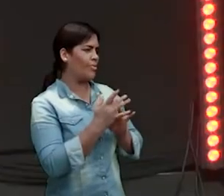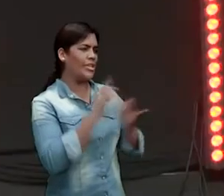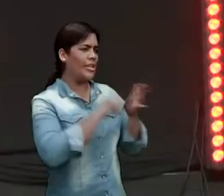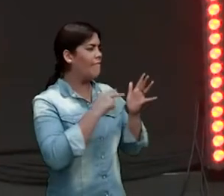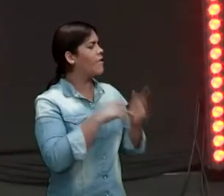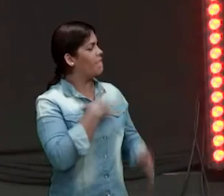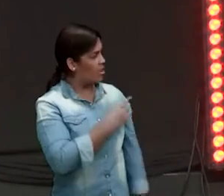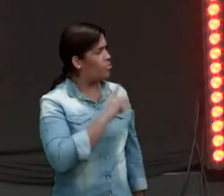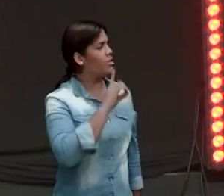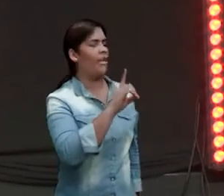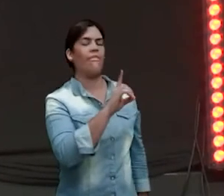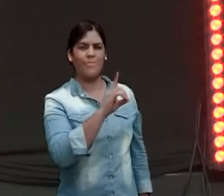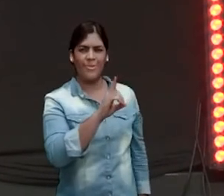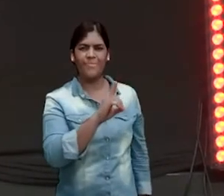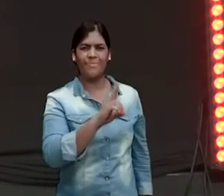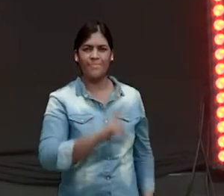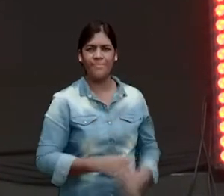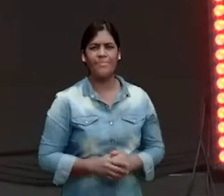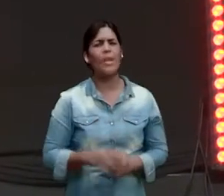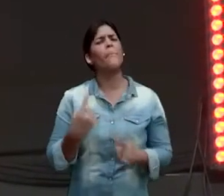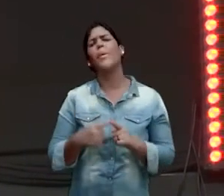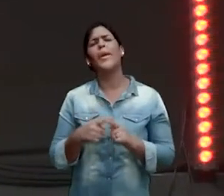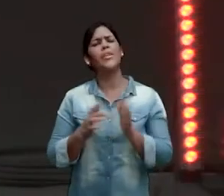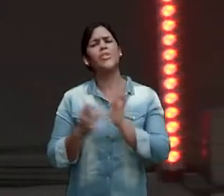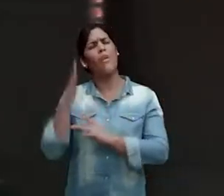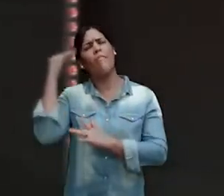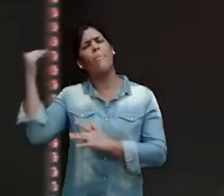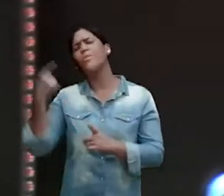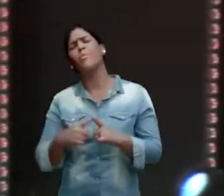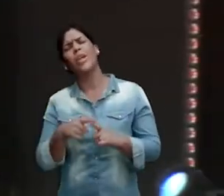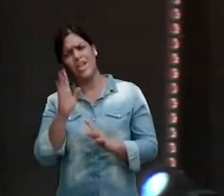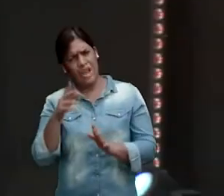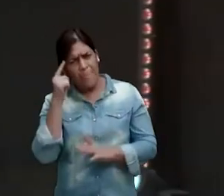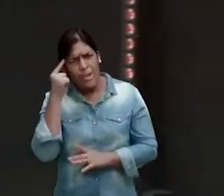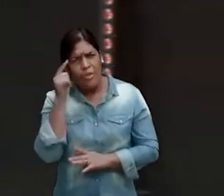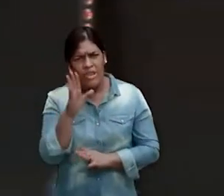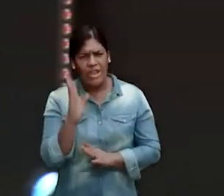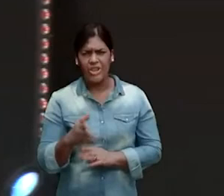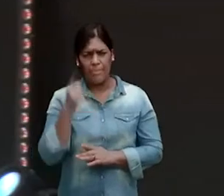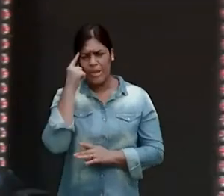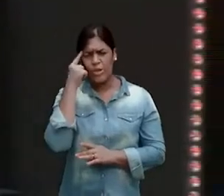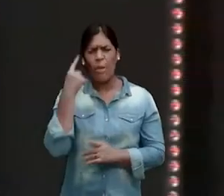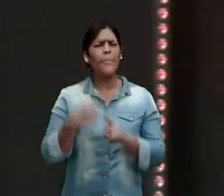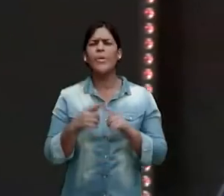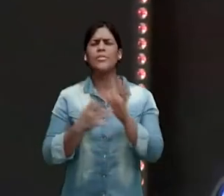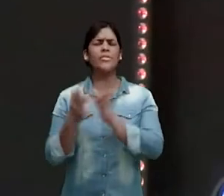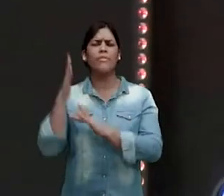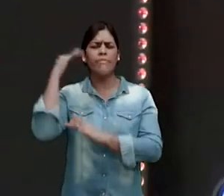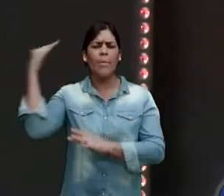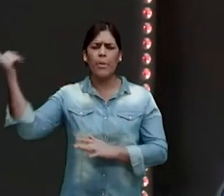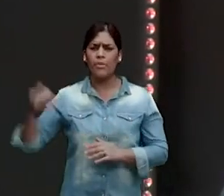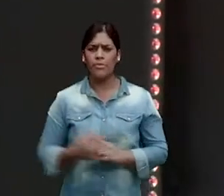Deus é porque Jesus a tão famoso Você já pensou nisso e já pensou nisso tem querer um